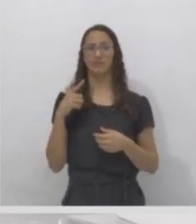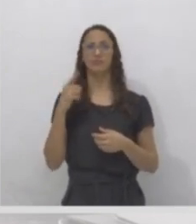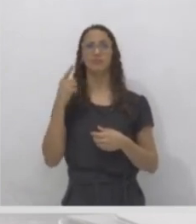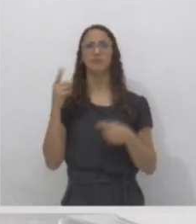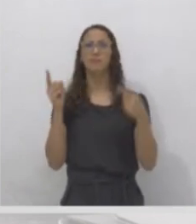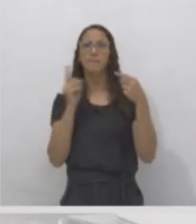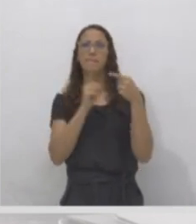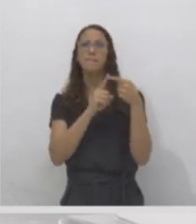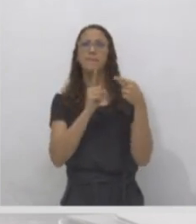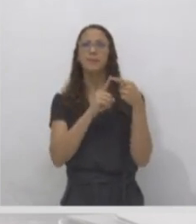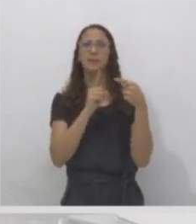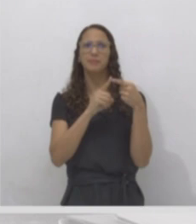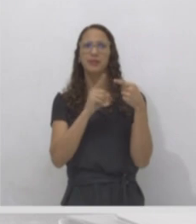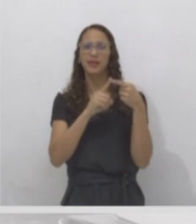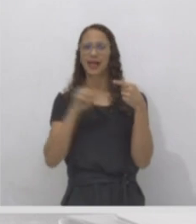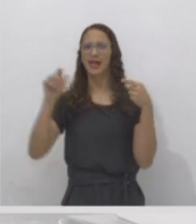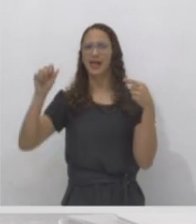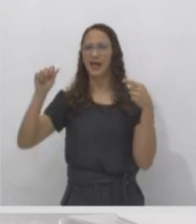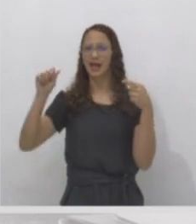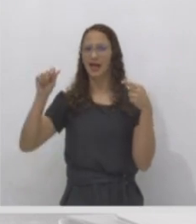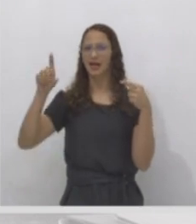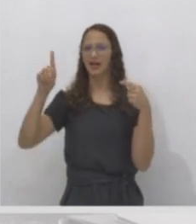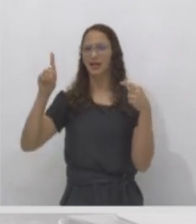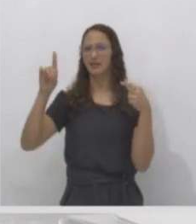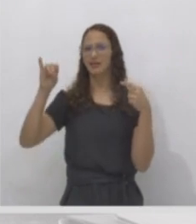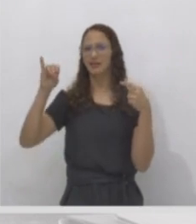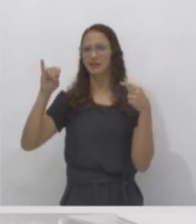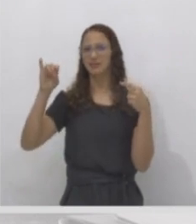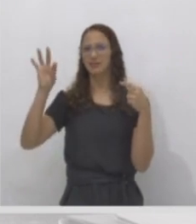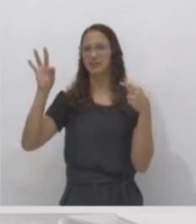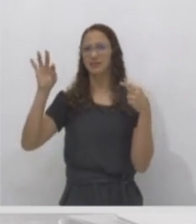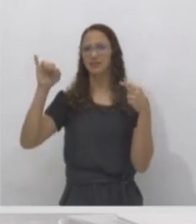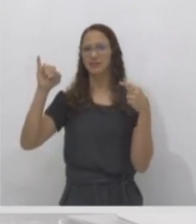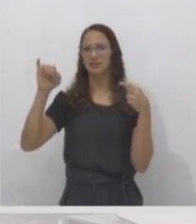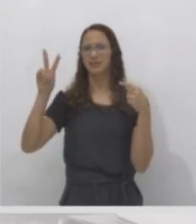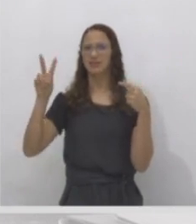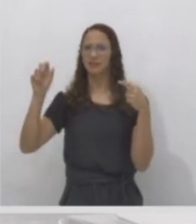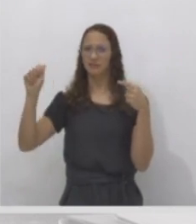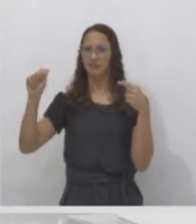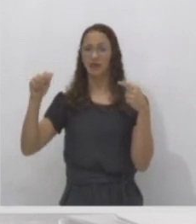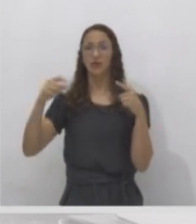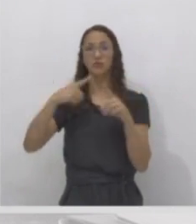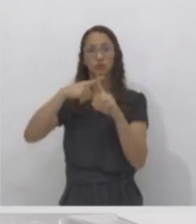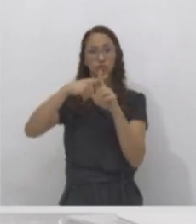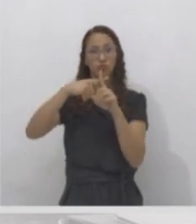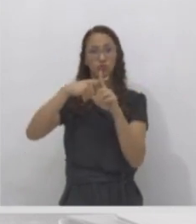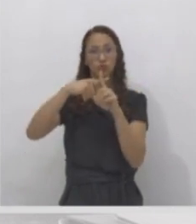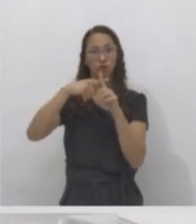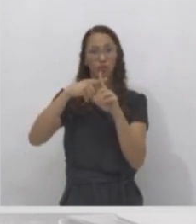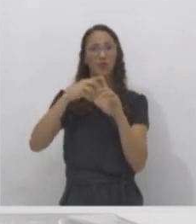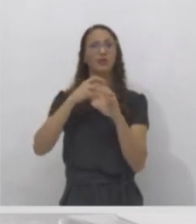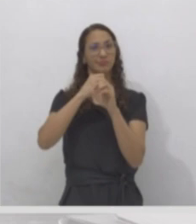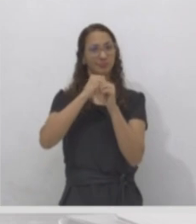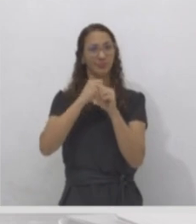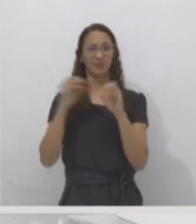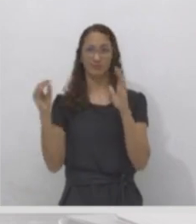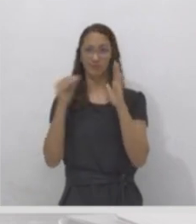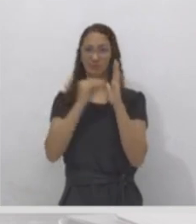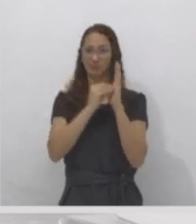é a decomposição aditiva, onde utilizamos a soma para representar. Eu coloquei aqui um número